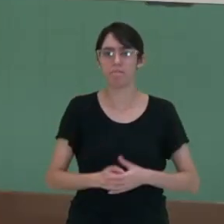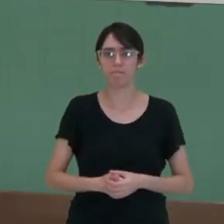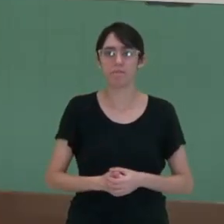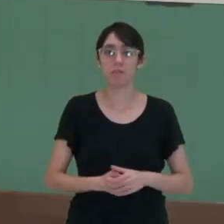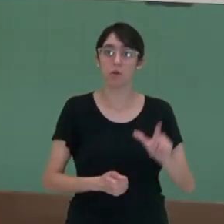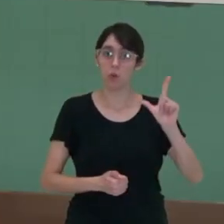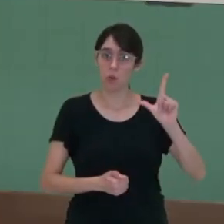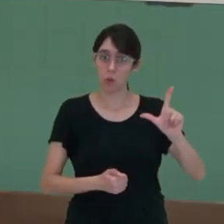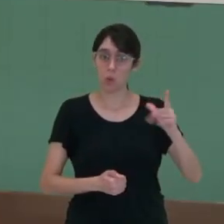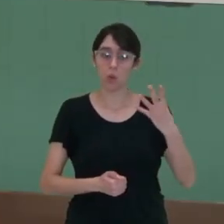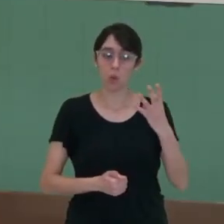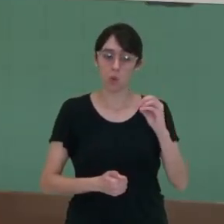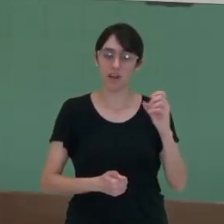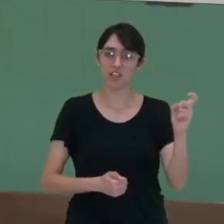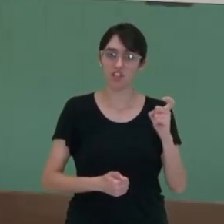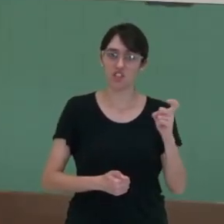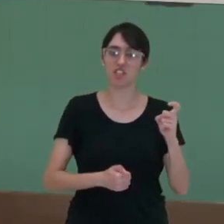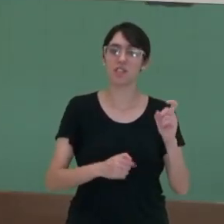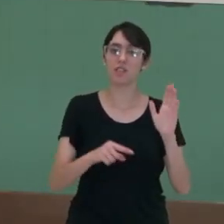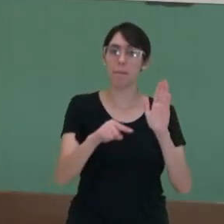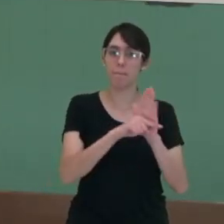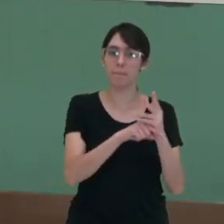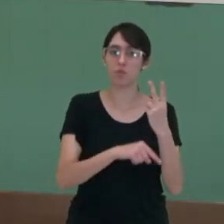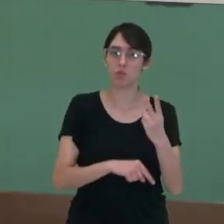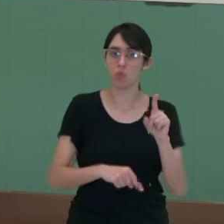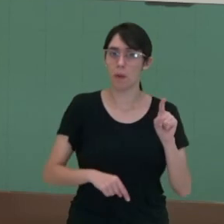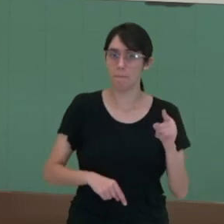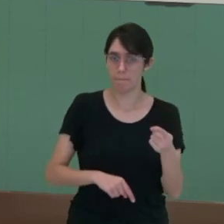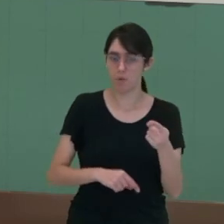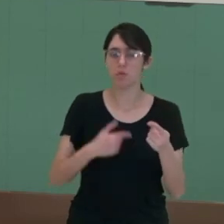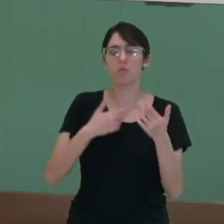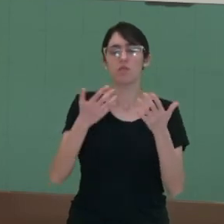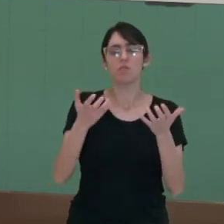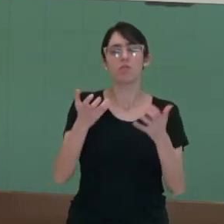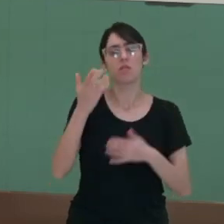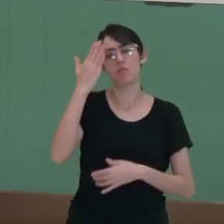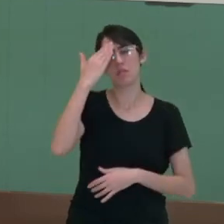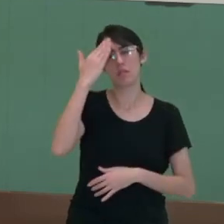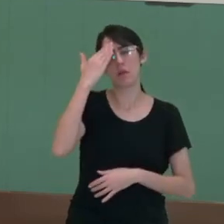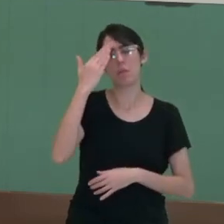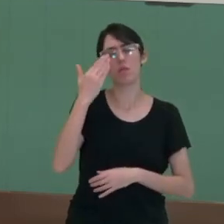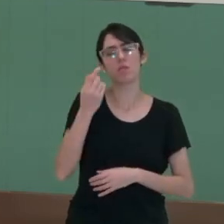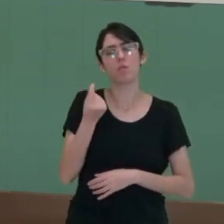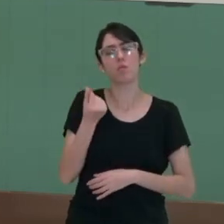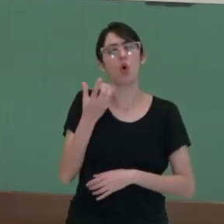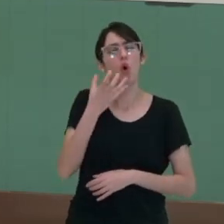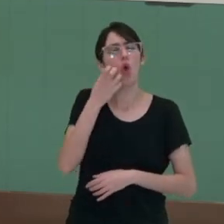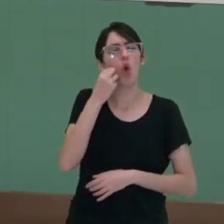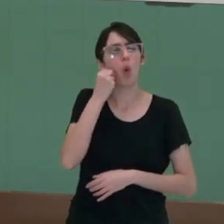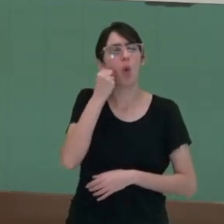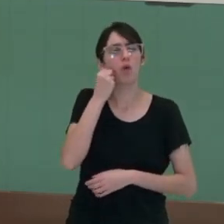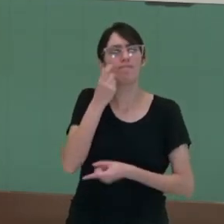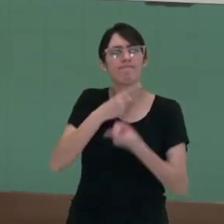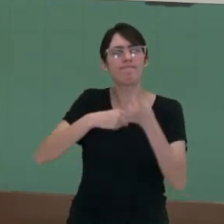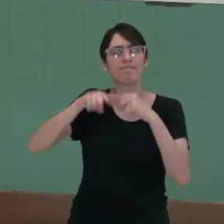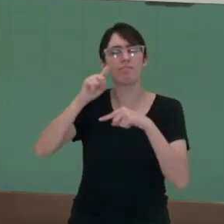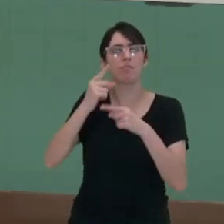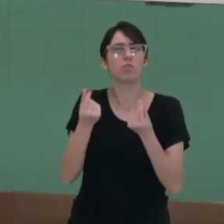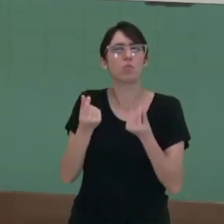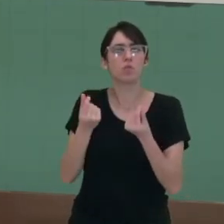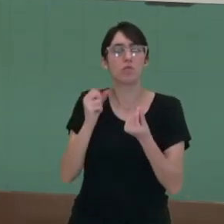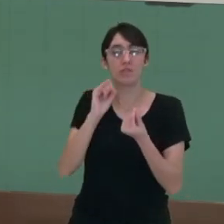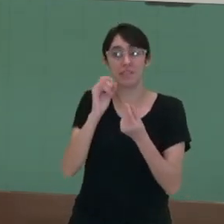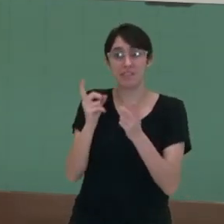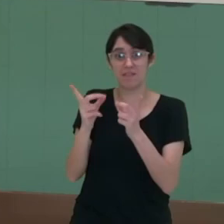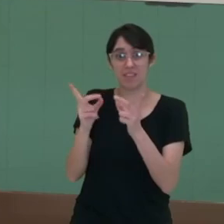lucro 40x menos 2.000, eu quero saber qual vai ser o lucro dessa fábrica se vender 200. É só